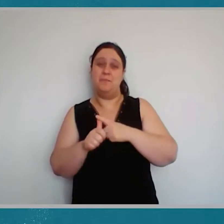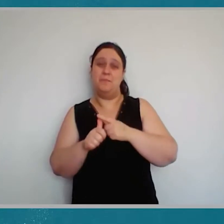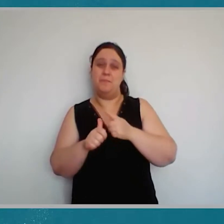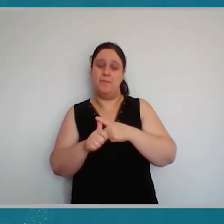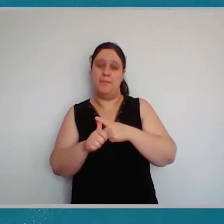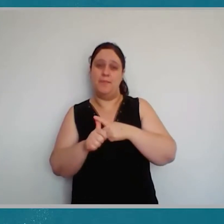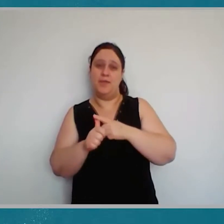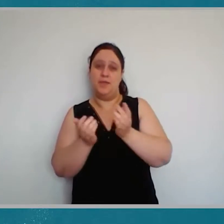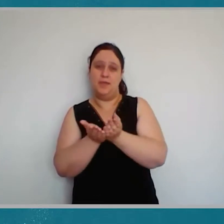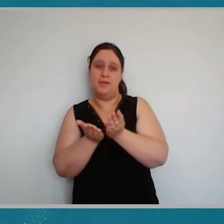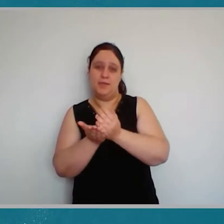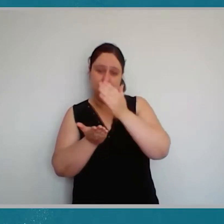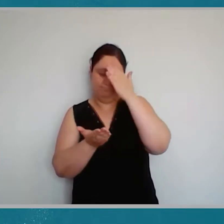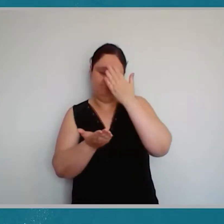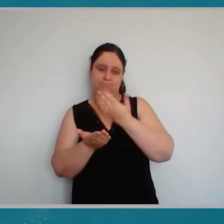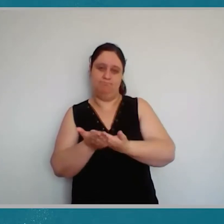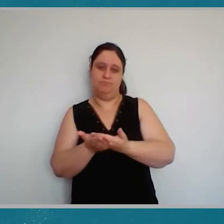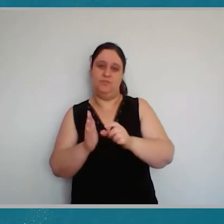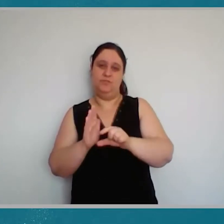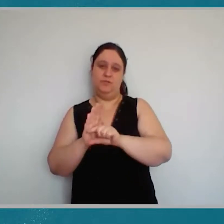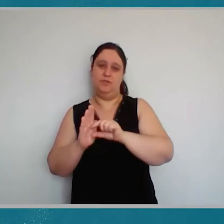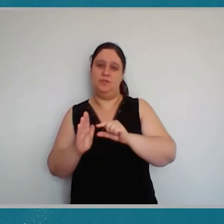Versículo 29.